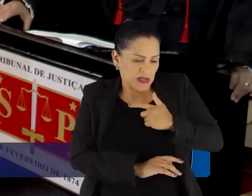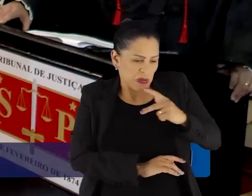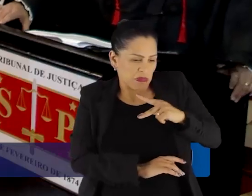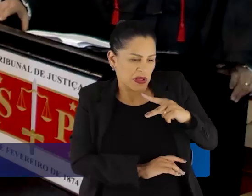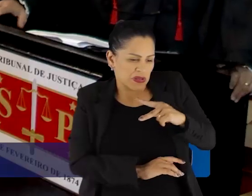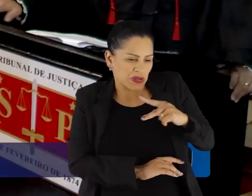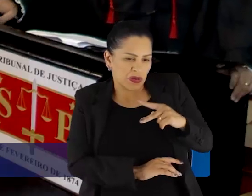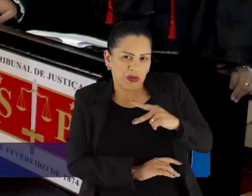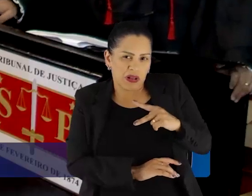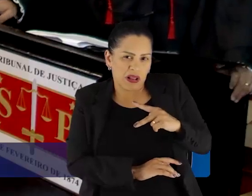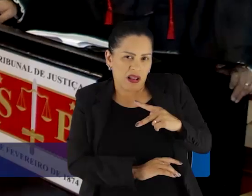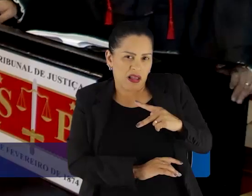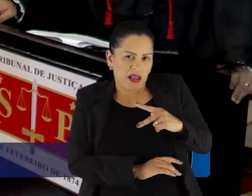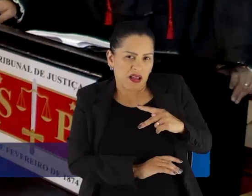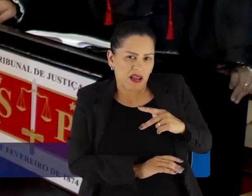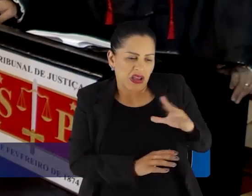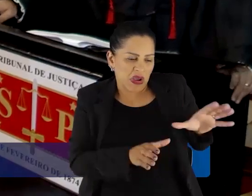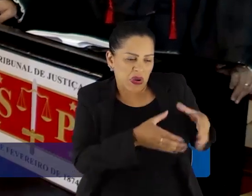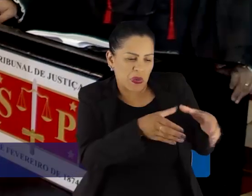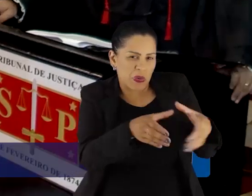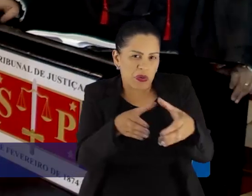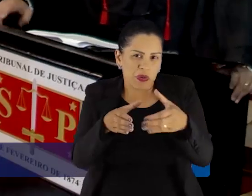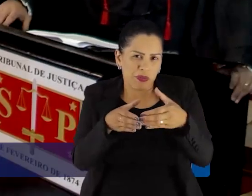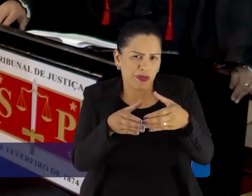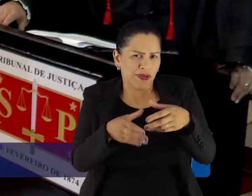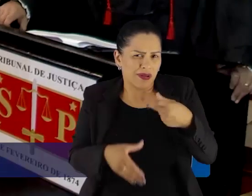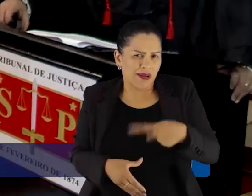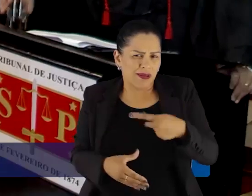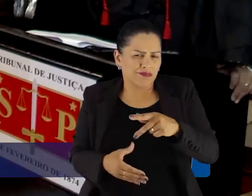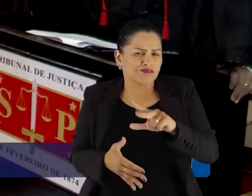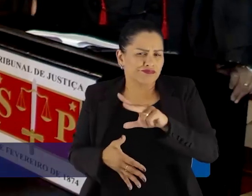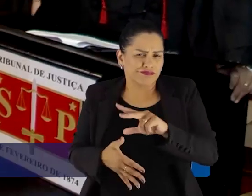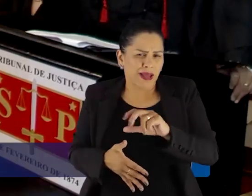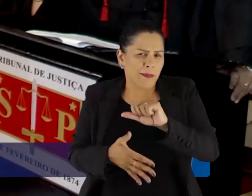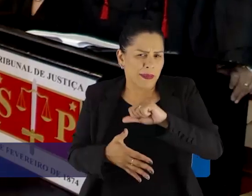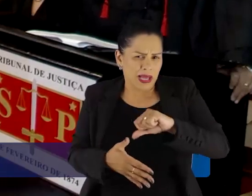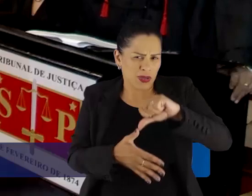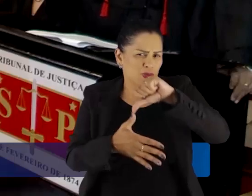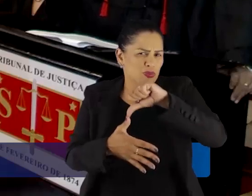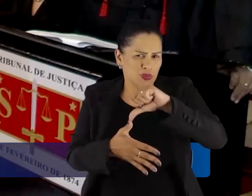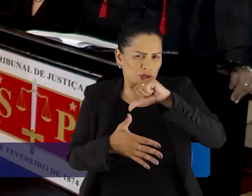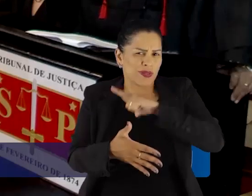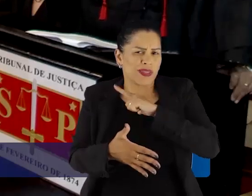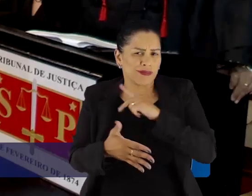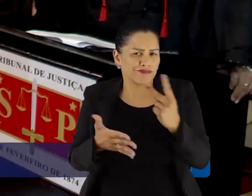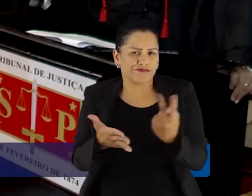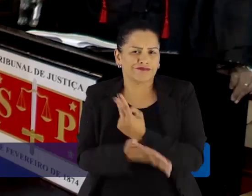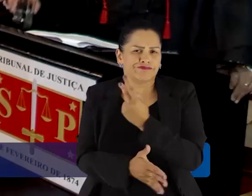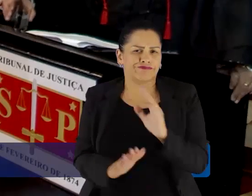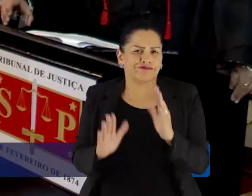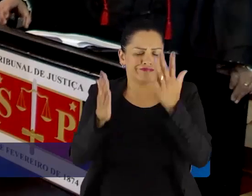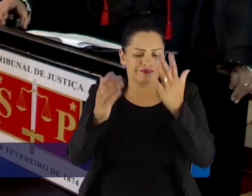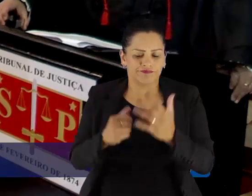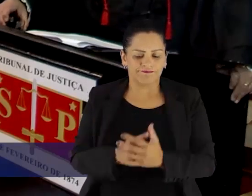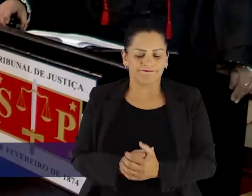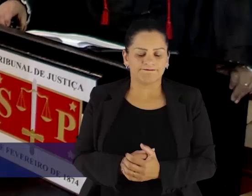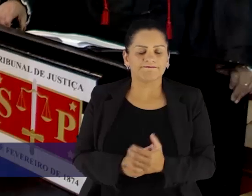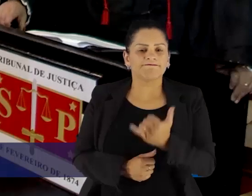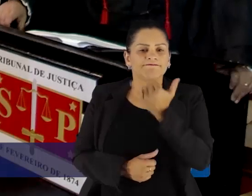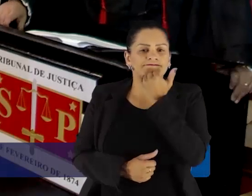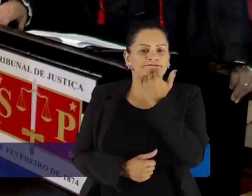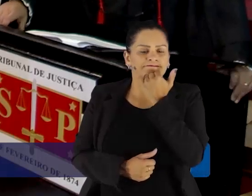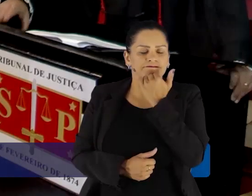eu sou um fenômeno recorrente da América do Sul E aí Me desculpe